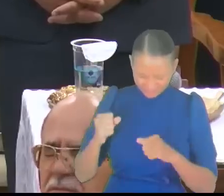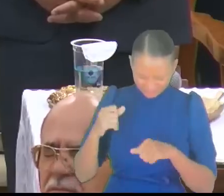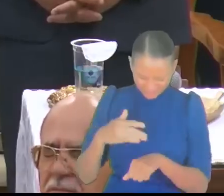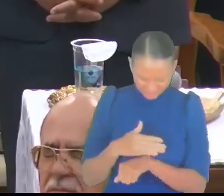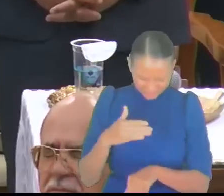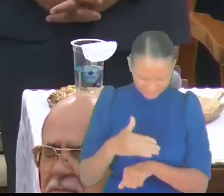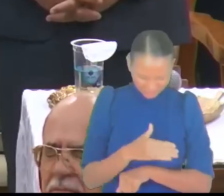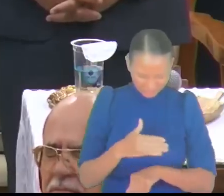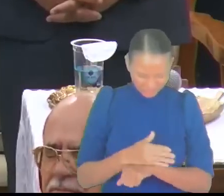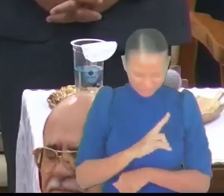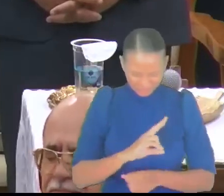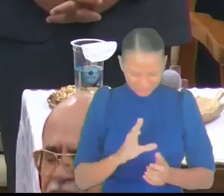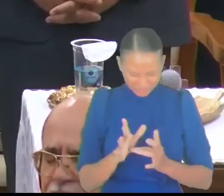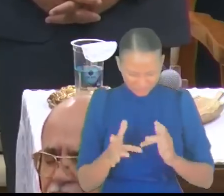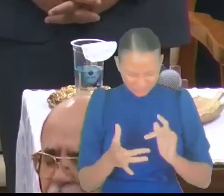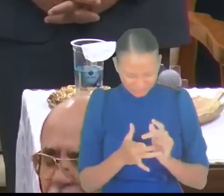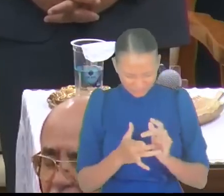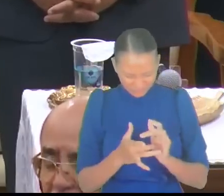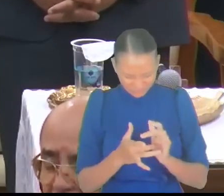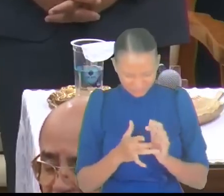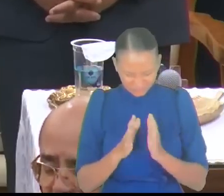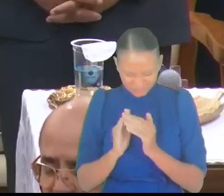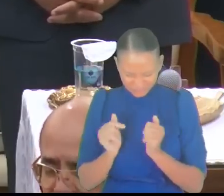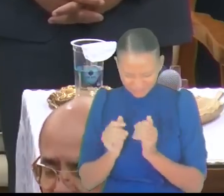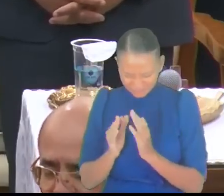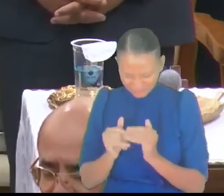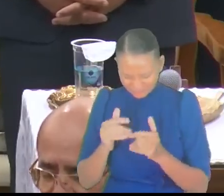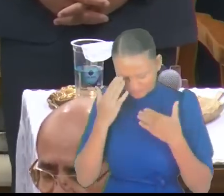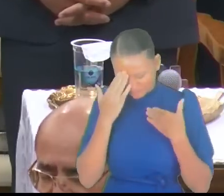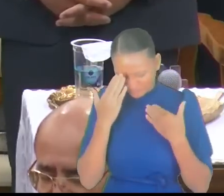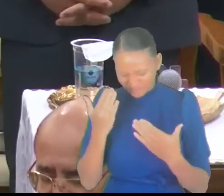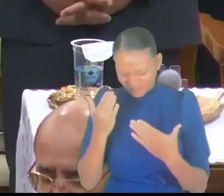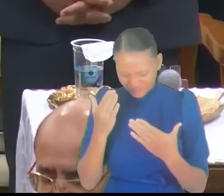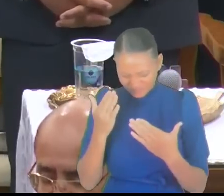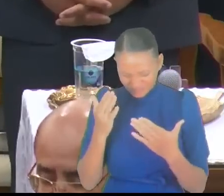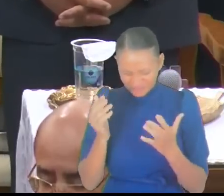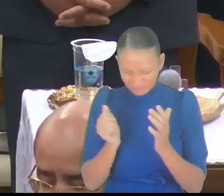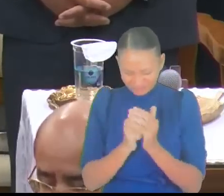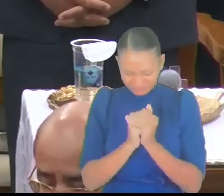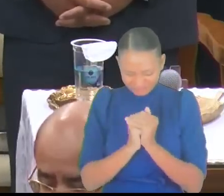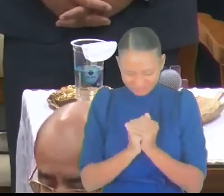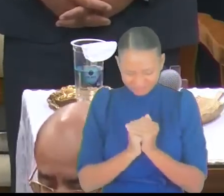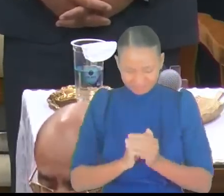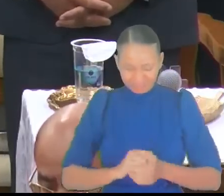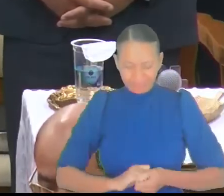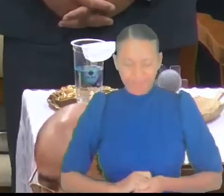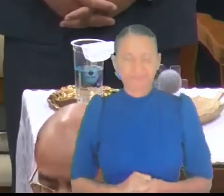dignamente em nome de Jesus. Te pedimos e te agradecemos. Amém.